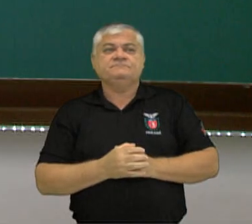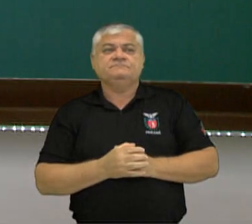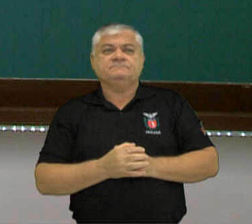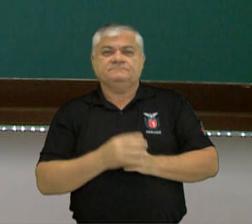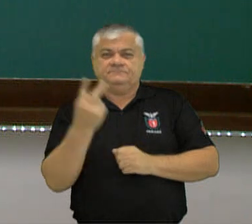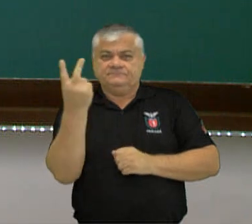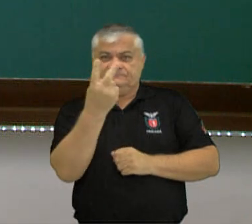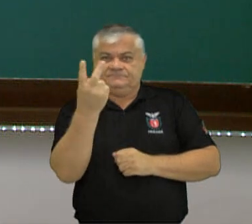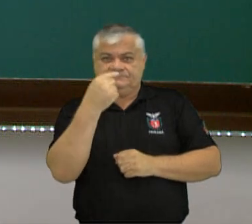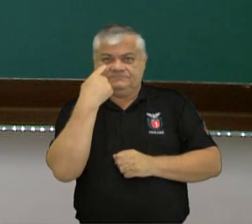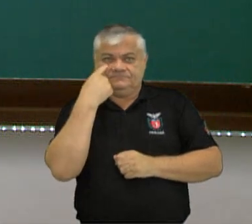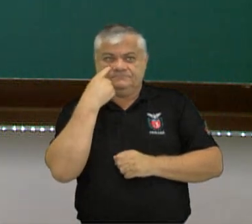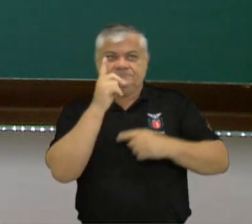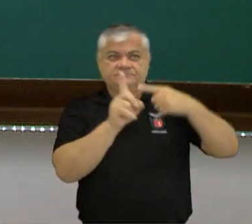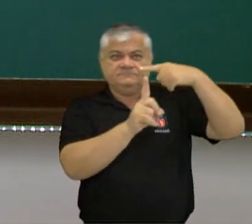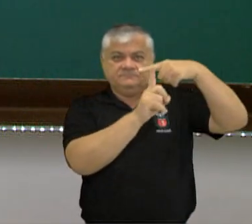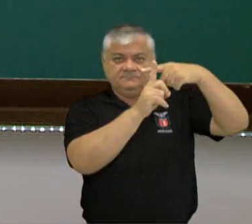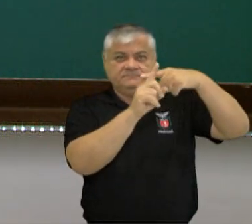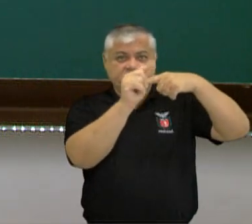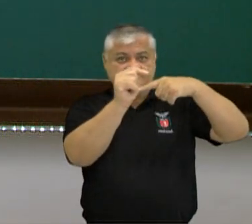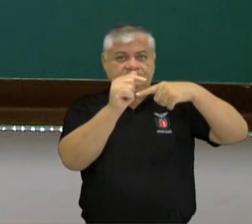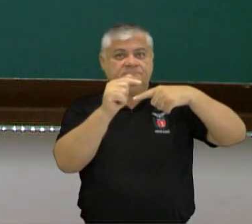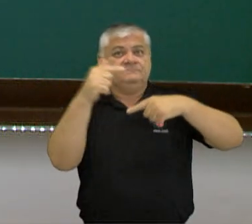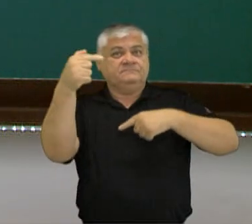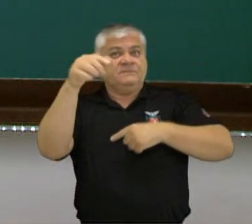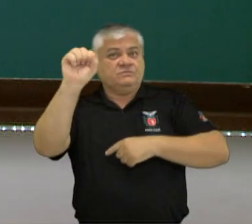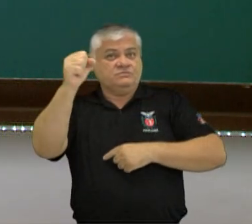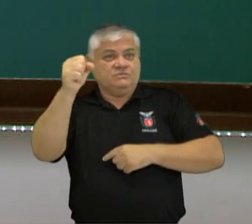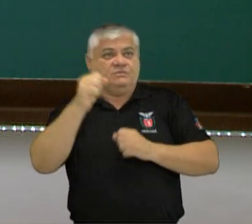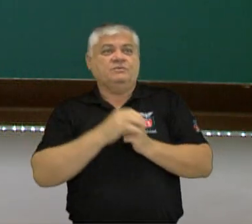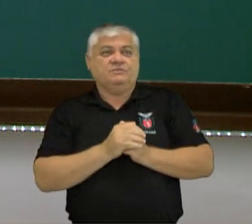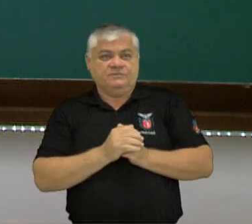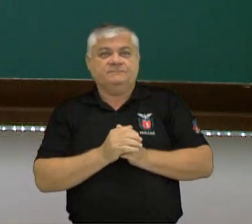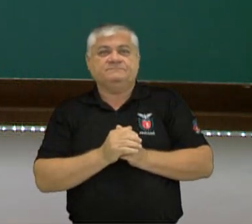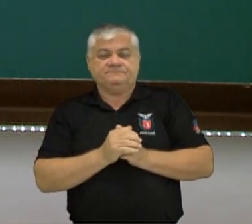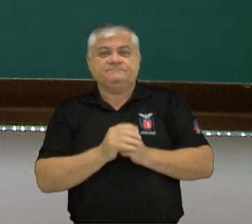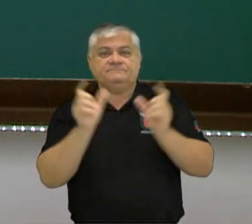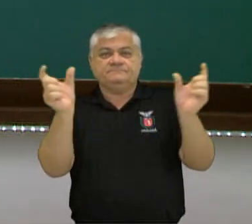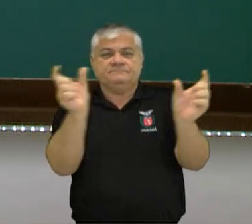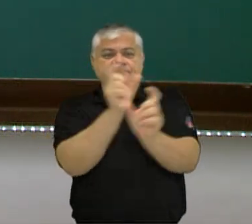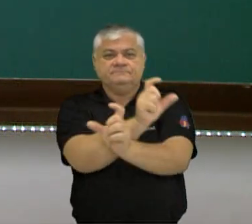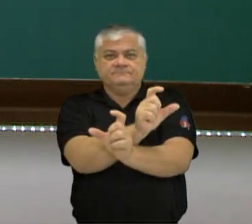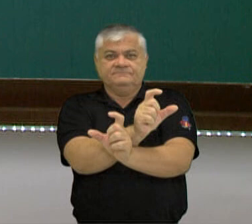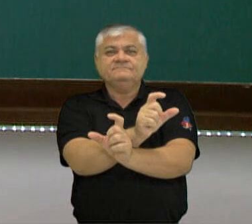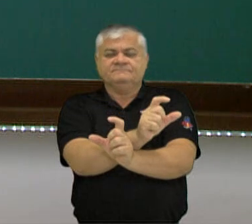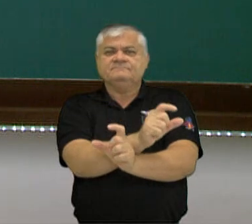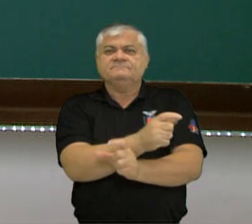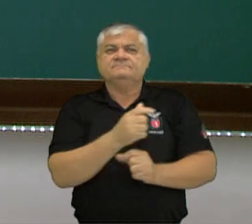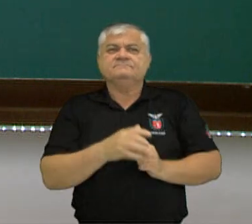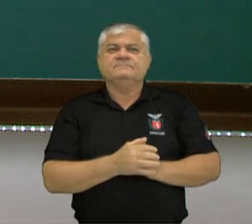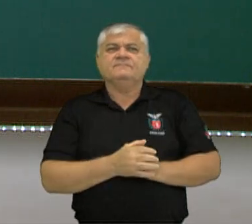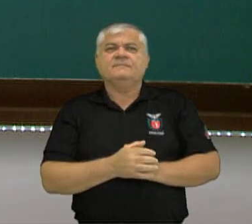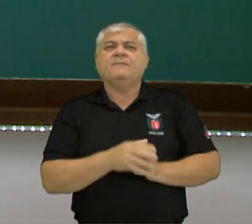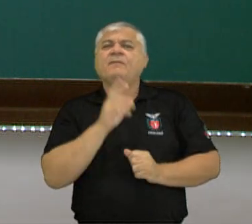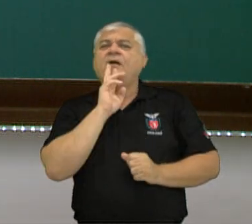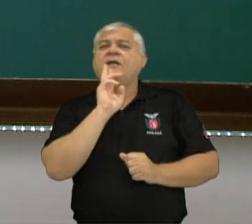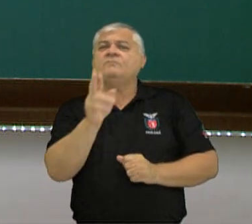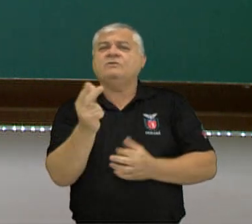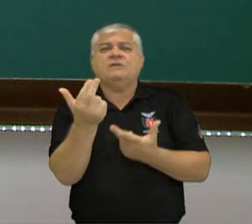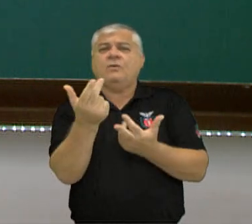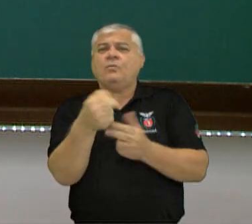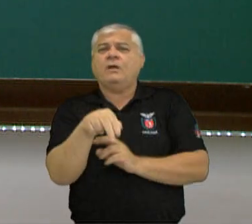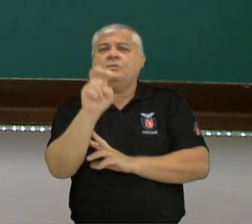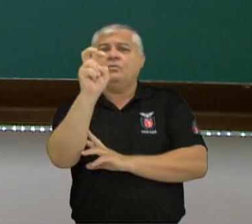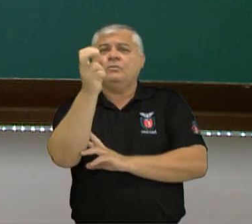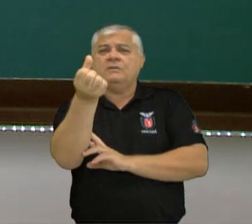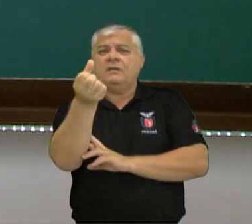duas multiplicações aqui? Observem que o menos 8 e o mais 7 foram trocados de lugar, mas as respostas das